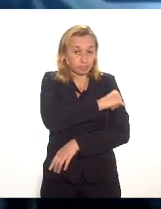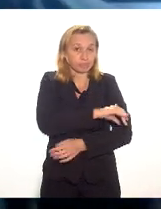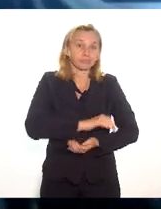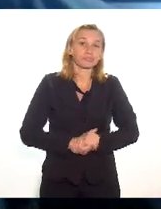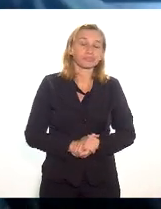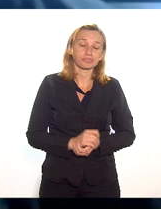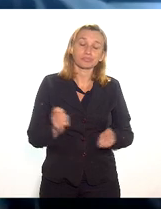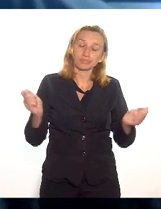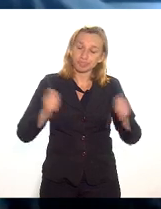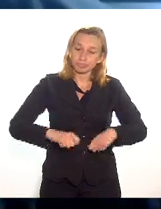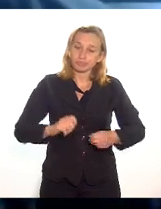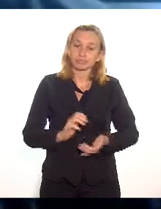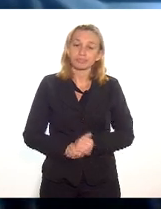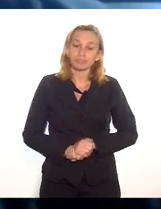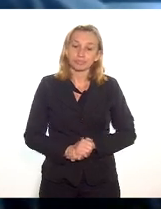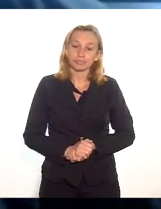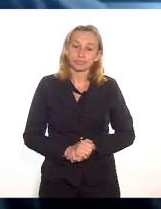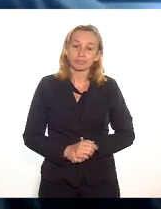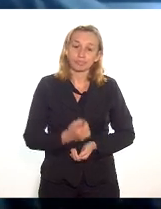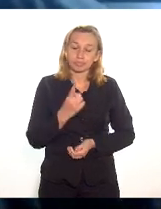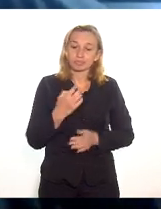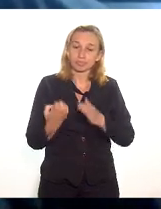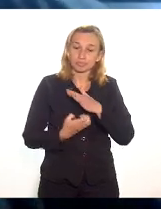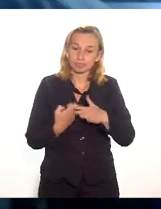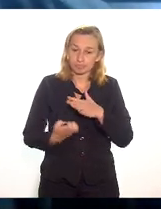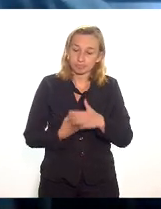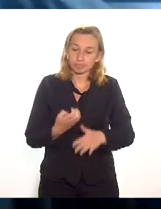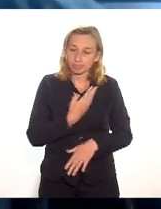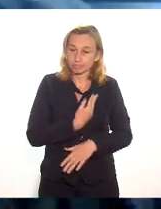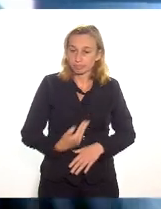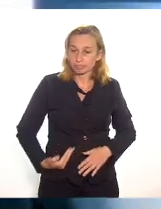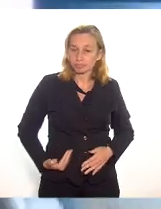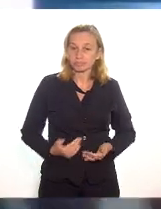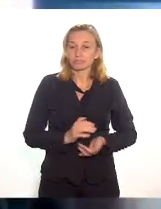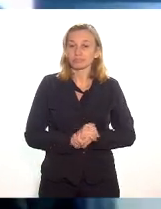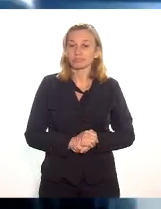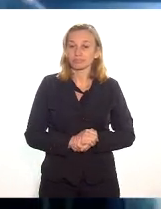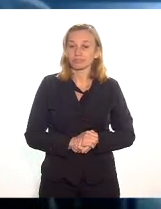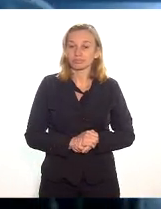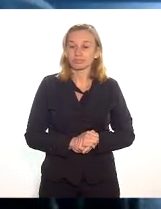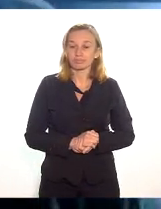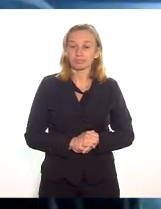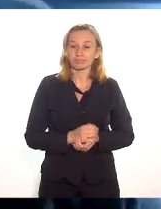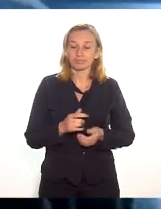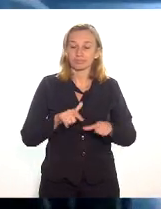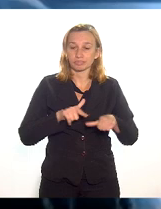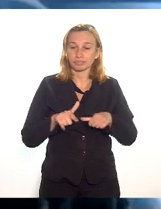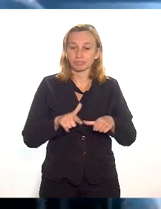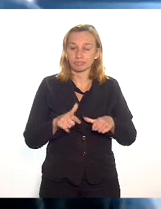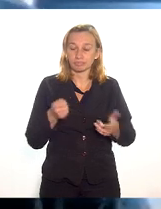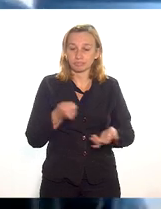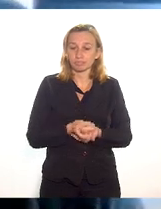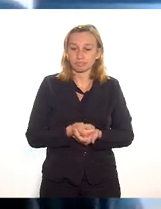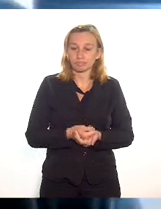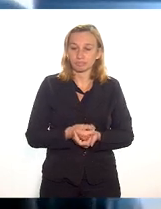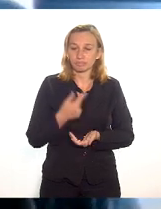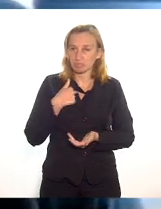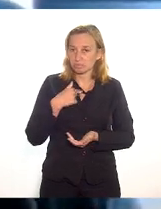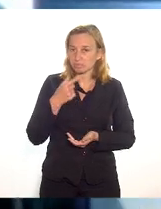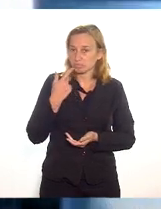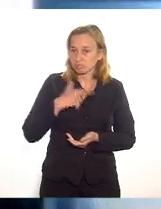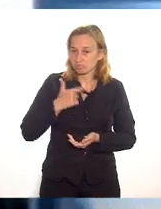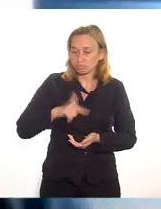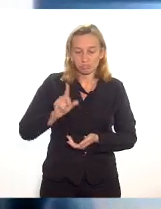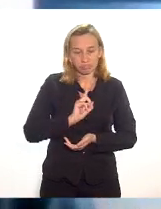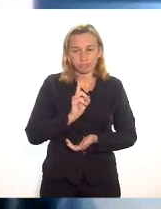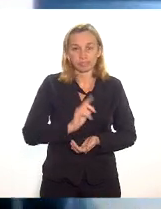da possibilidade de uma empresa pública cumprir esse serviço. Não vou repetir esses argumentos,